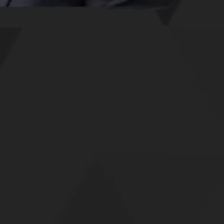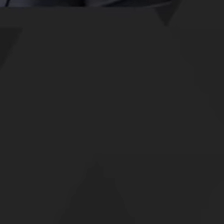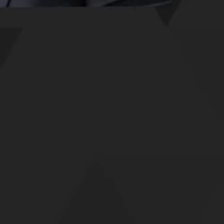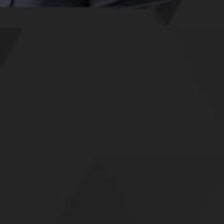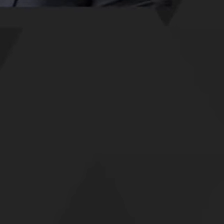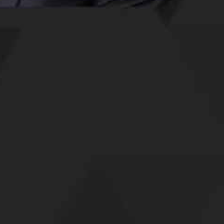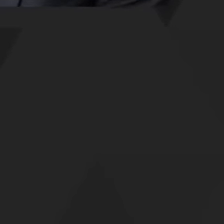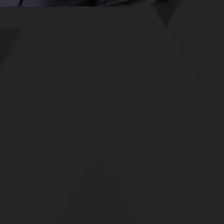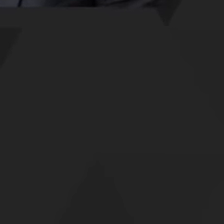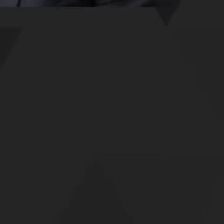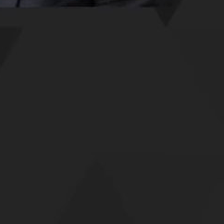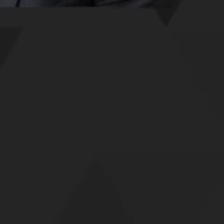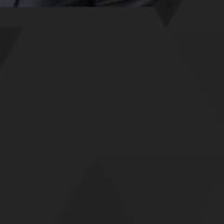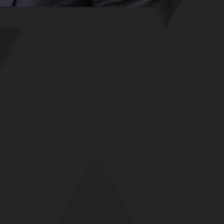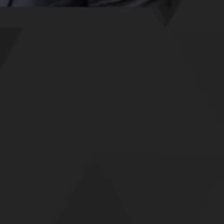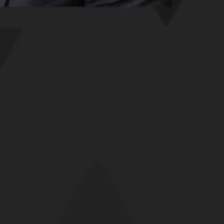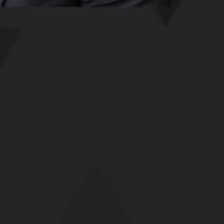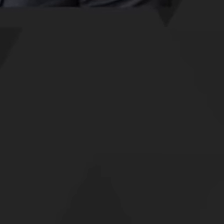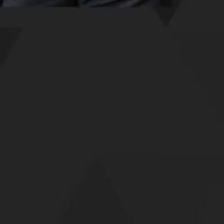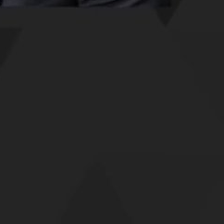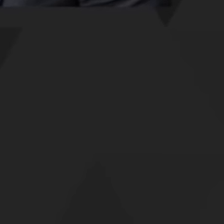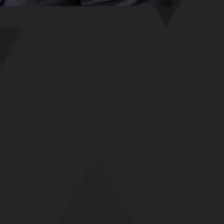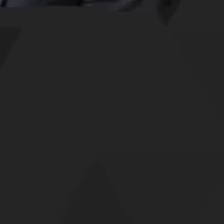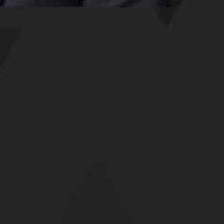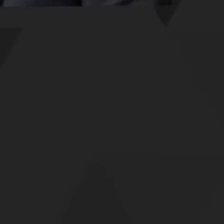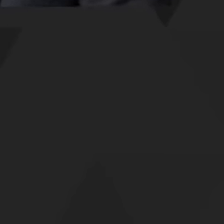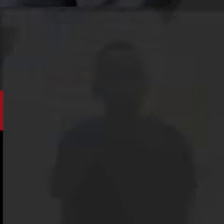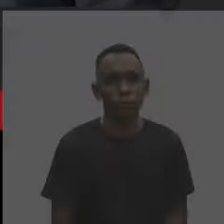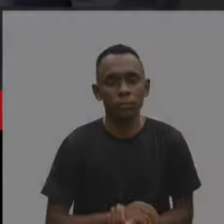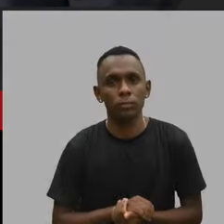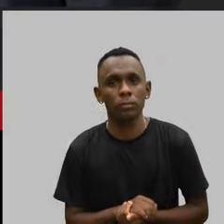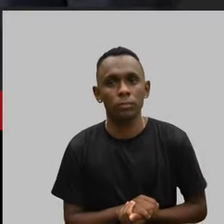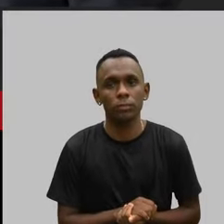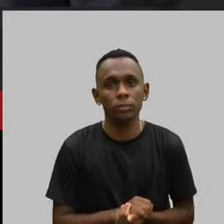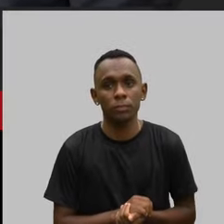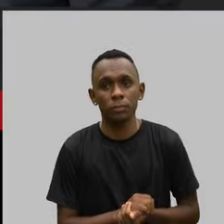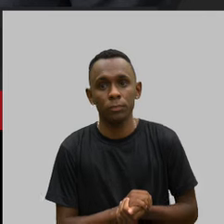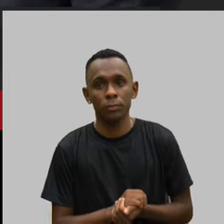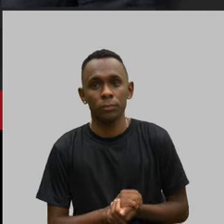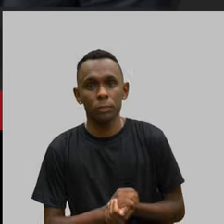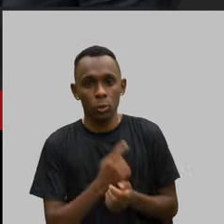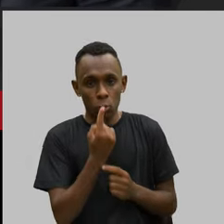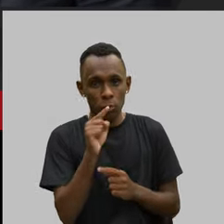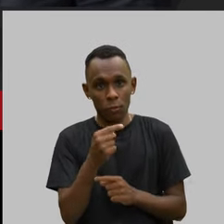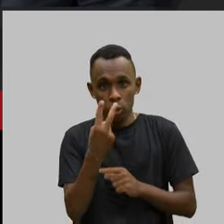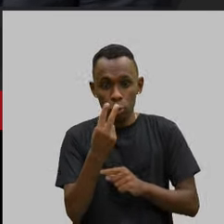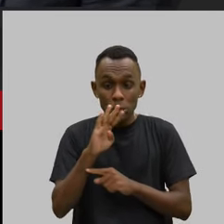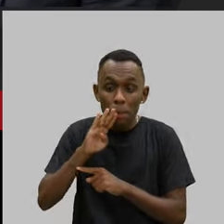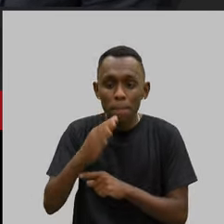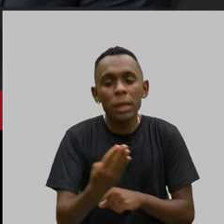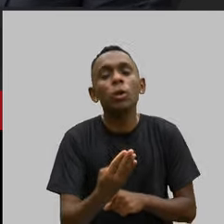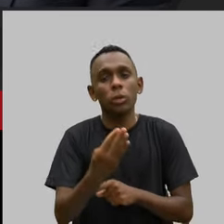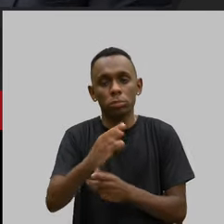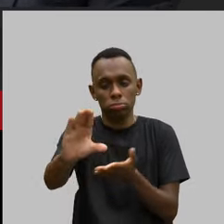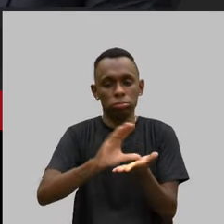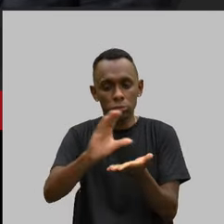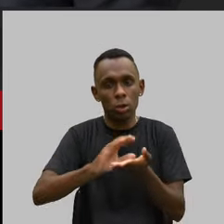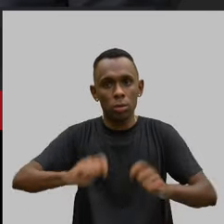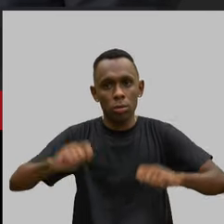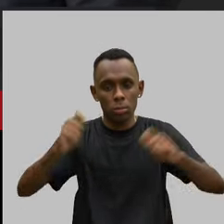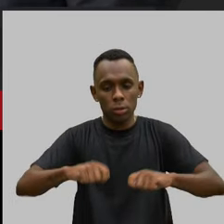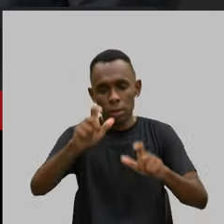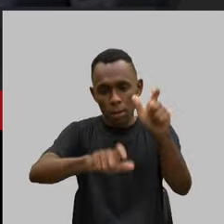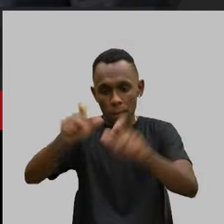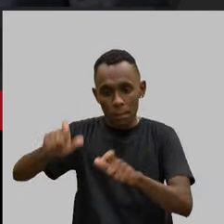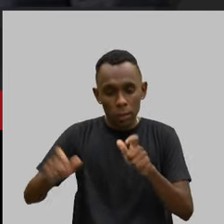Deputado que foi um um refiz que trouxe aí aí 1,2 bilhões de equacionamento para os contribuintes